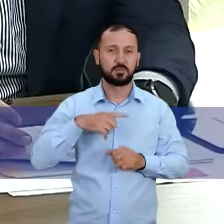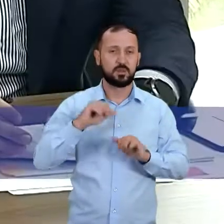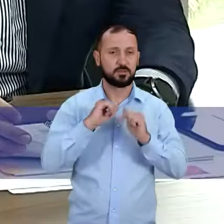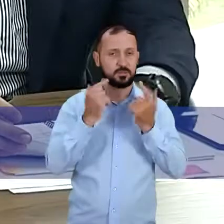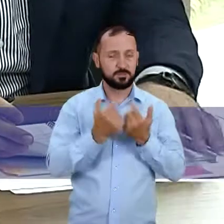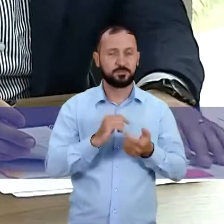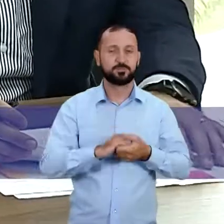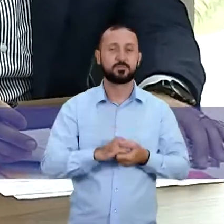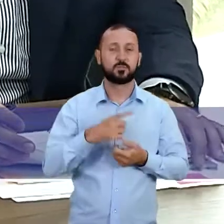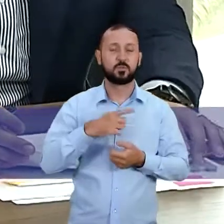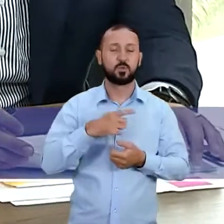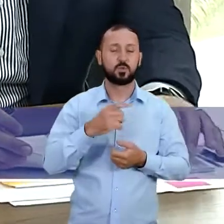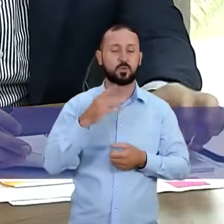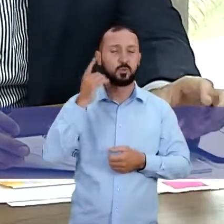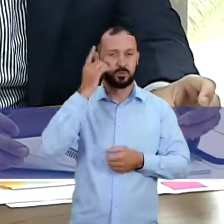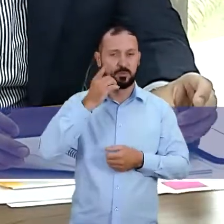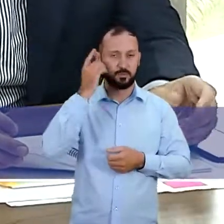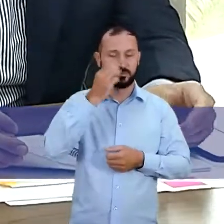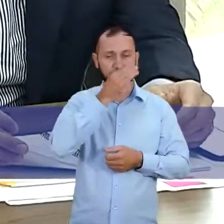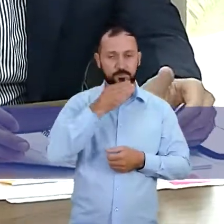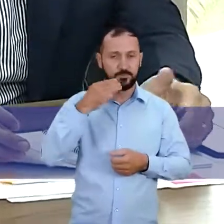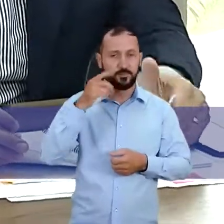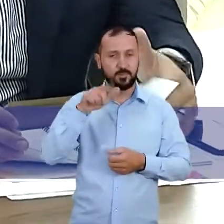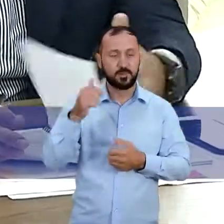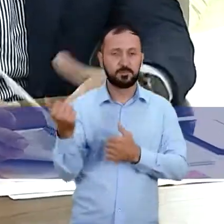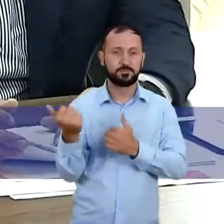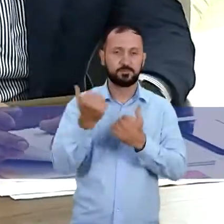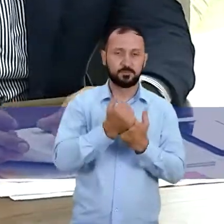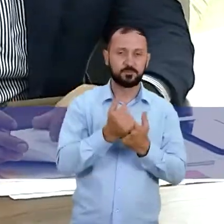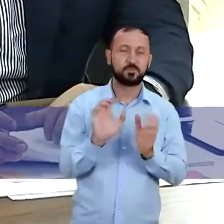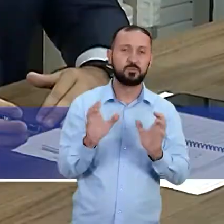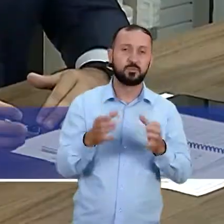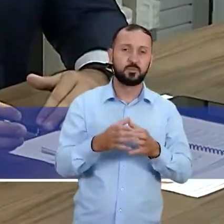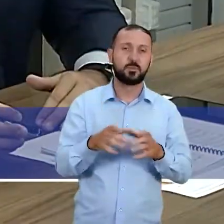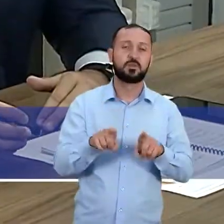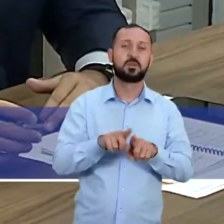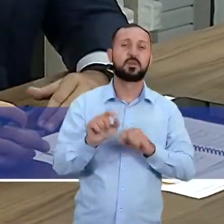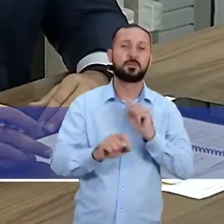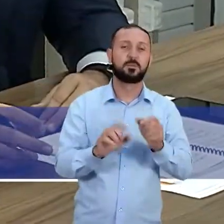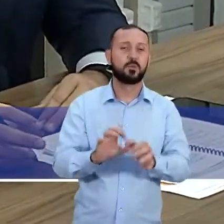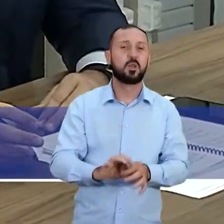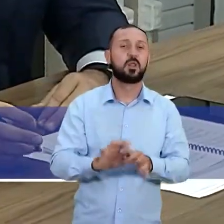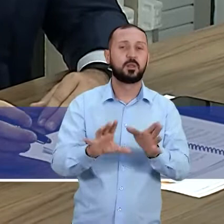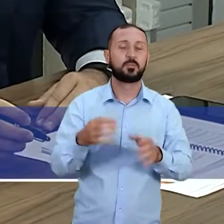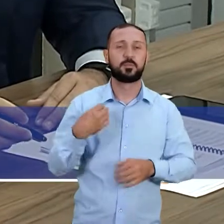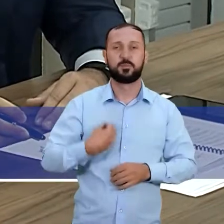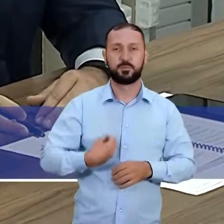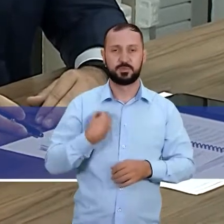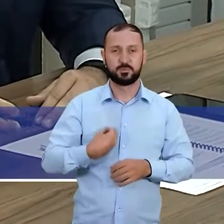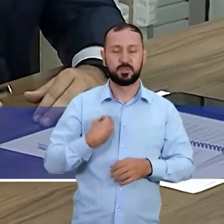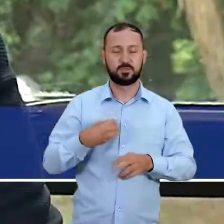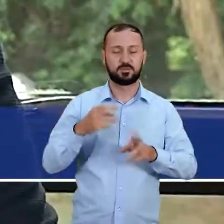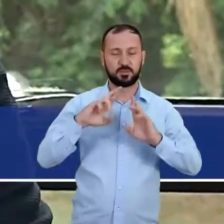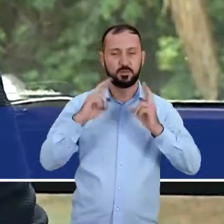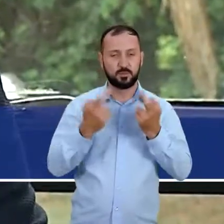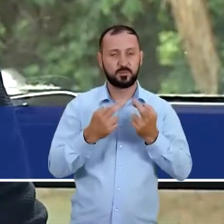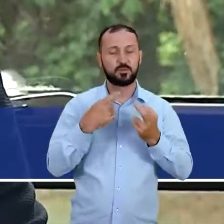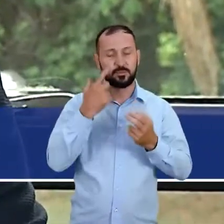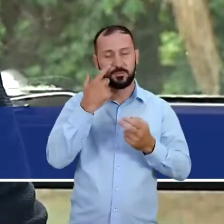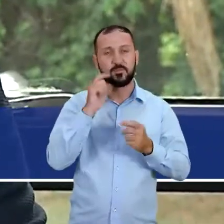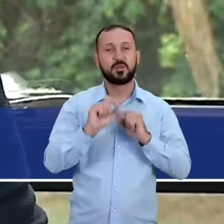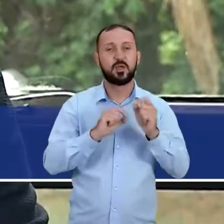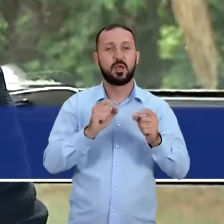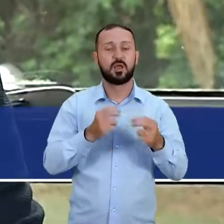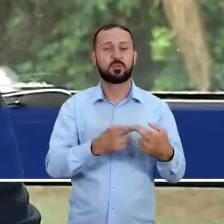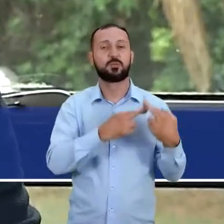Legislativa. O deputado Marçal Filho, designado como suplente do presidente da comissão, também se dispôs a participar das reuniões, ressaltando